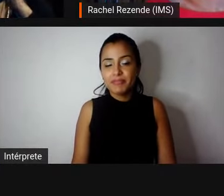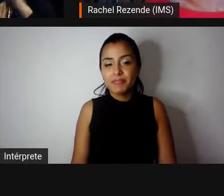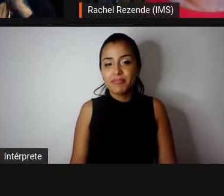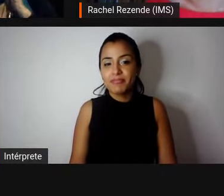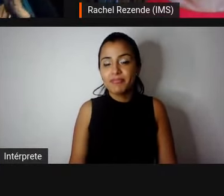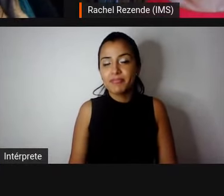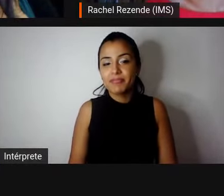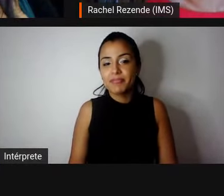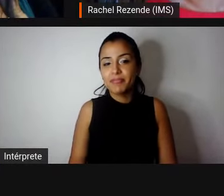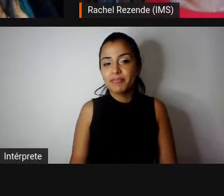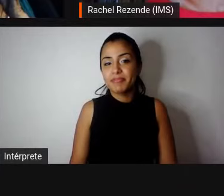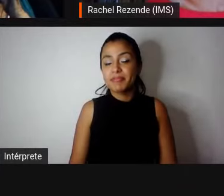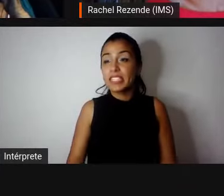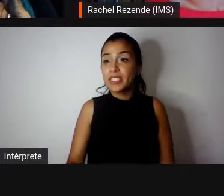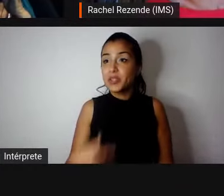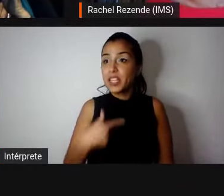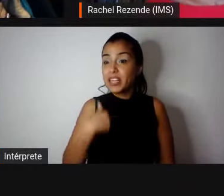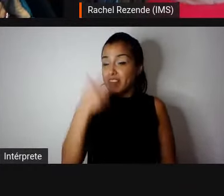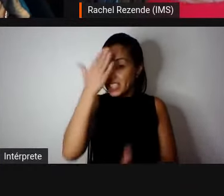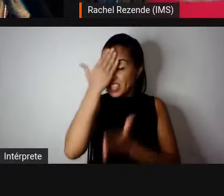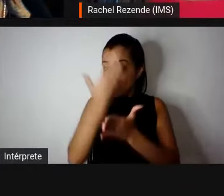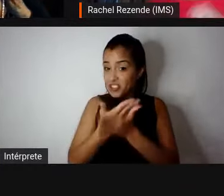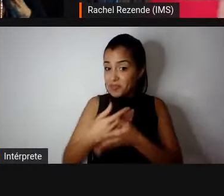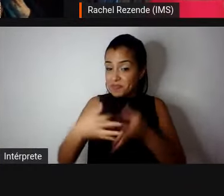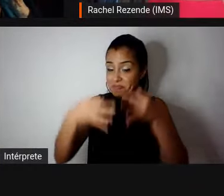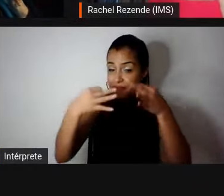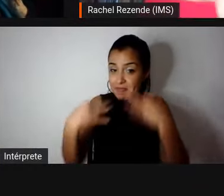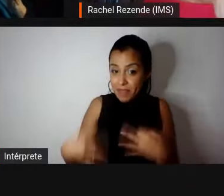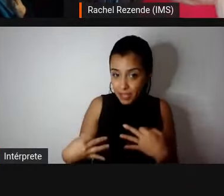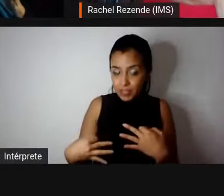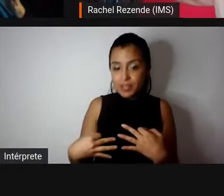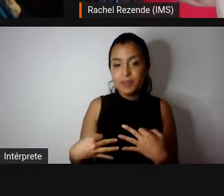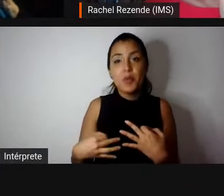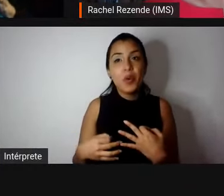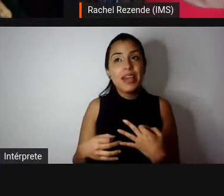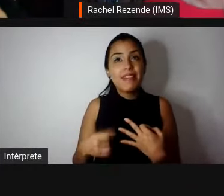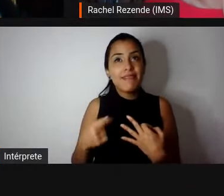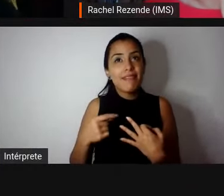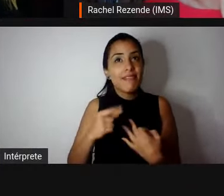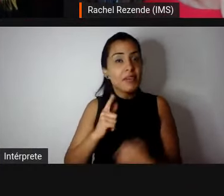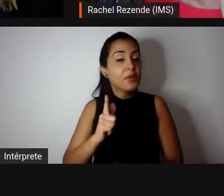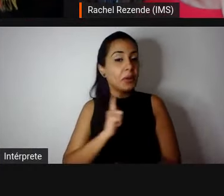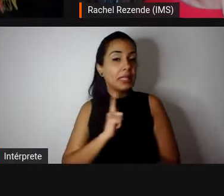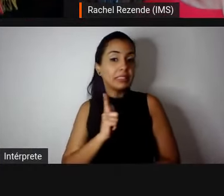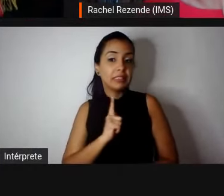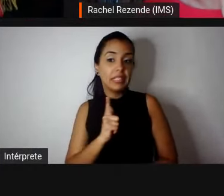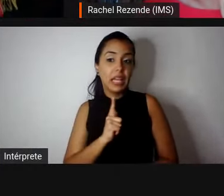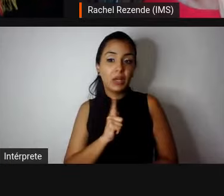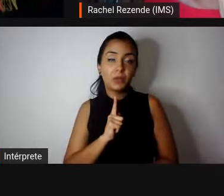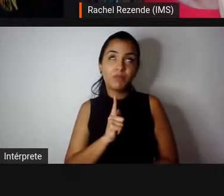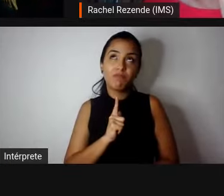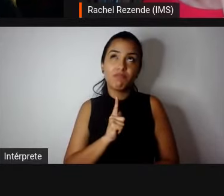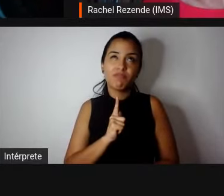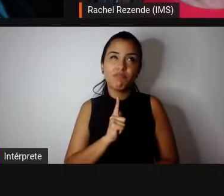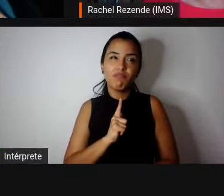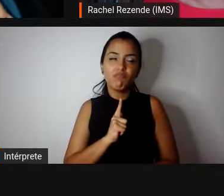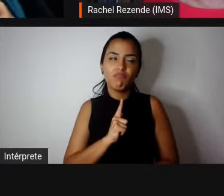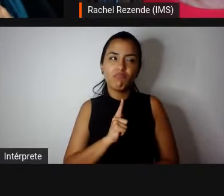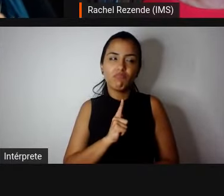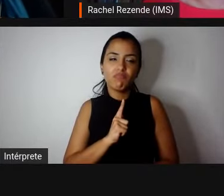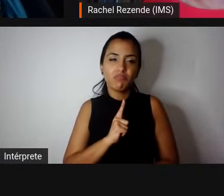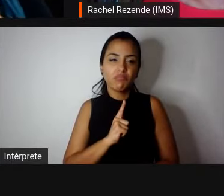acho literalmente que eu teria talvez ia fazer umas coisas